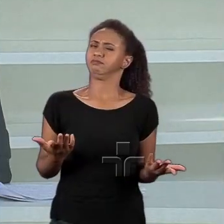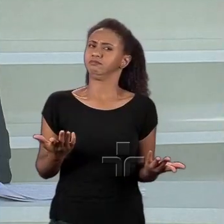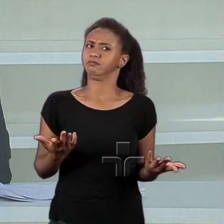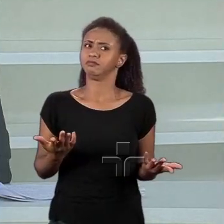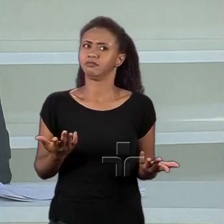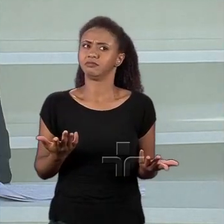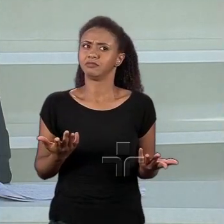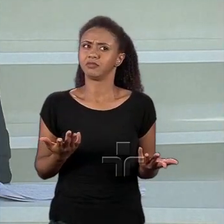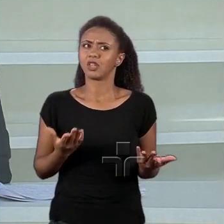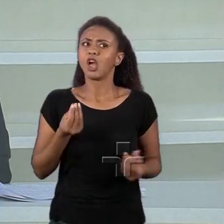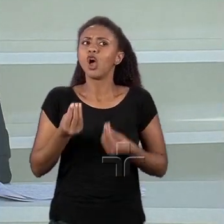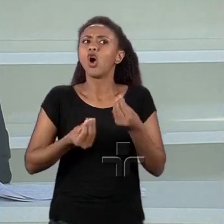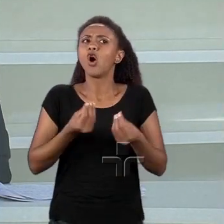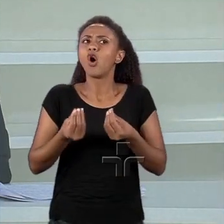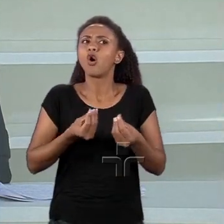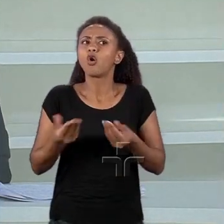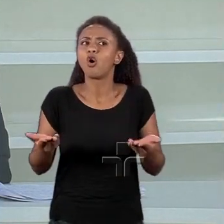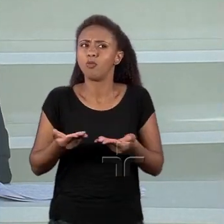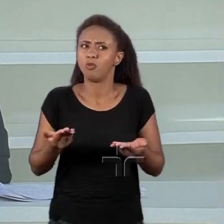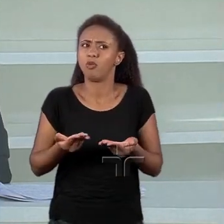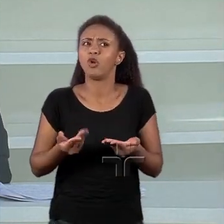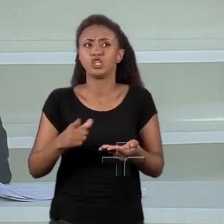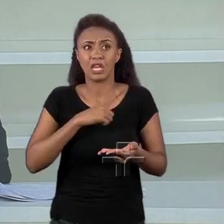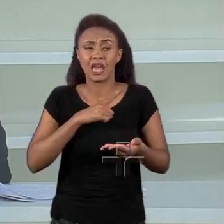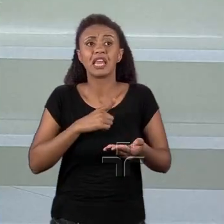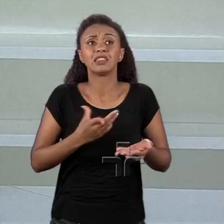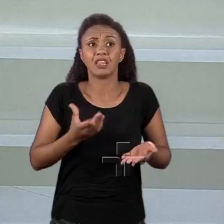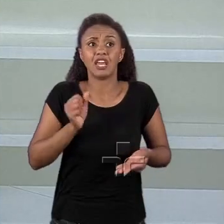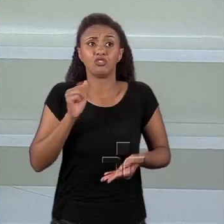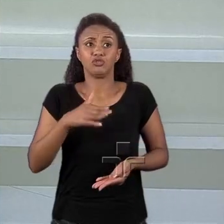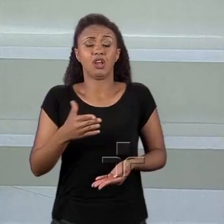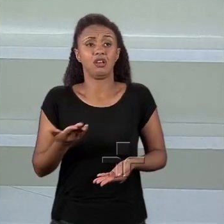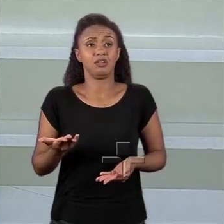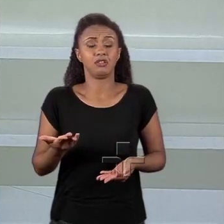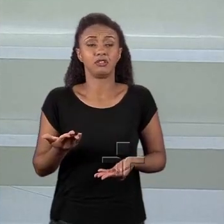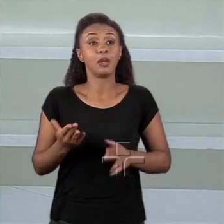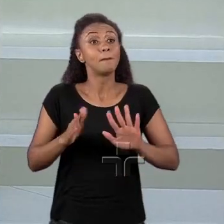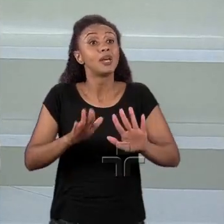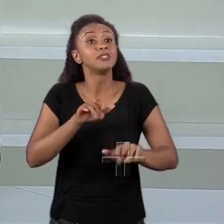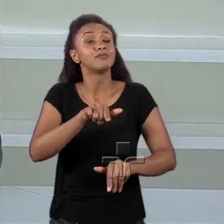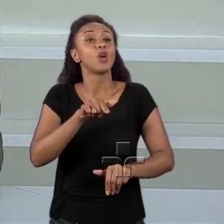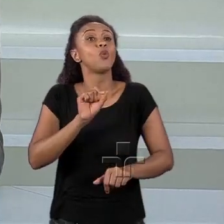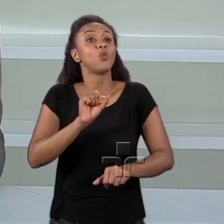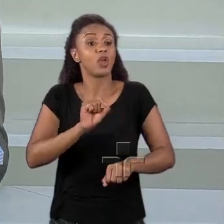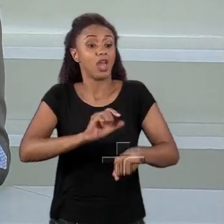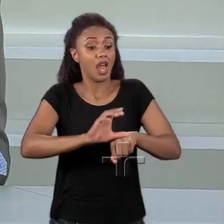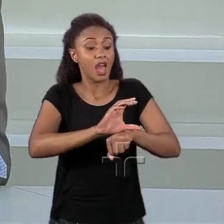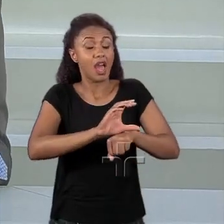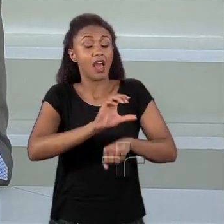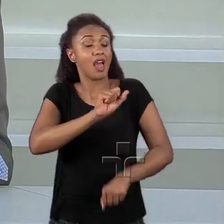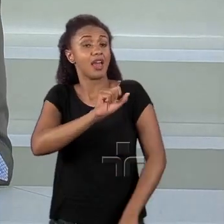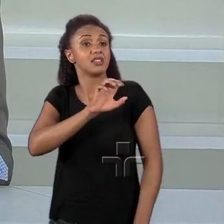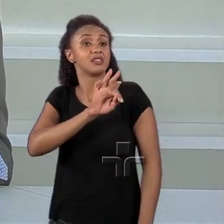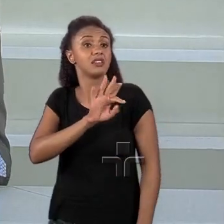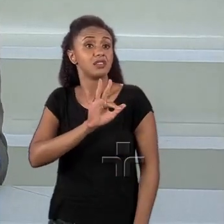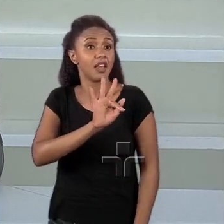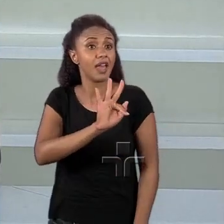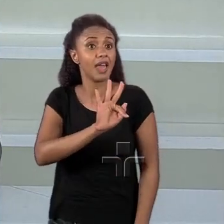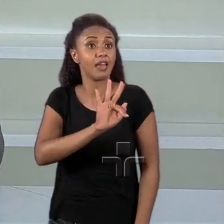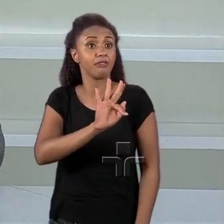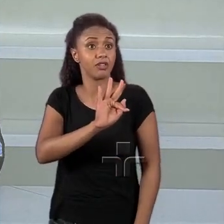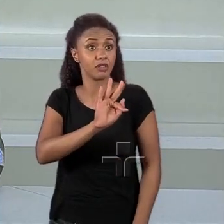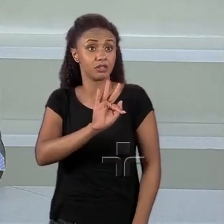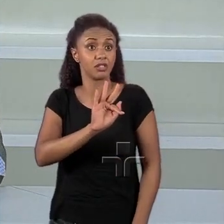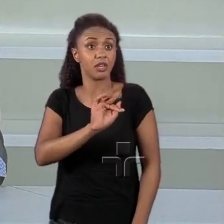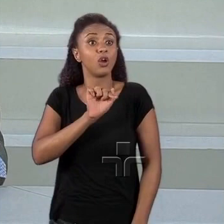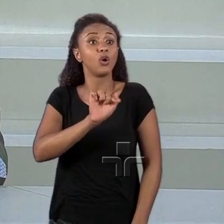é a salvaguarda. Lá tem que estar escrito definitivamente. Mas a Suprema Corte é a intérprete da Constituição, é